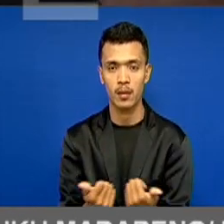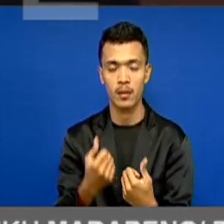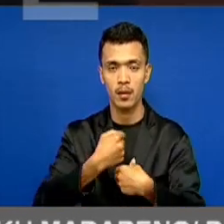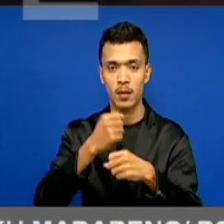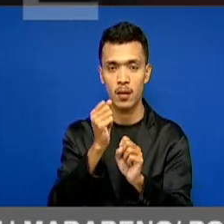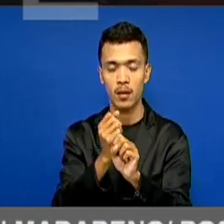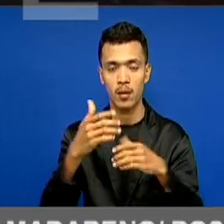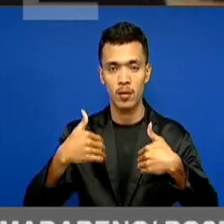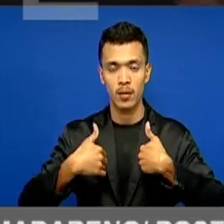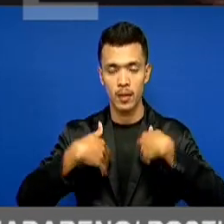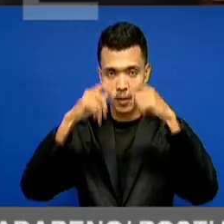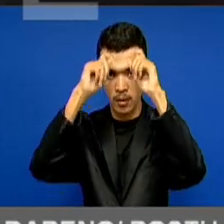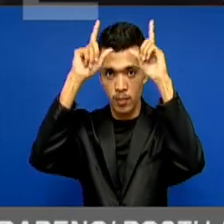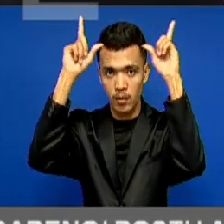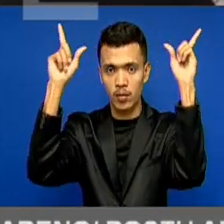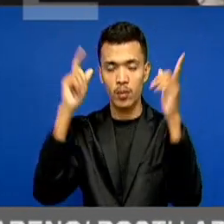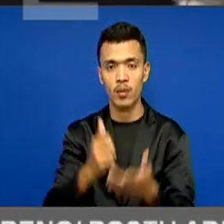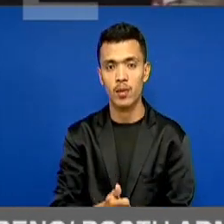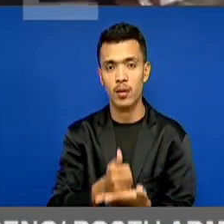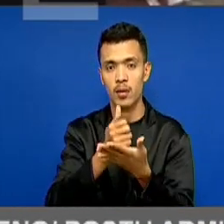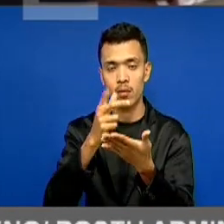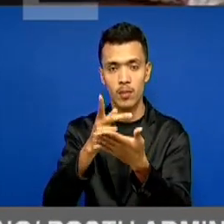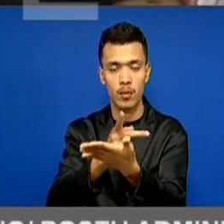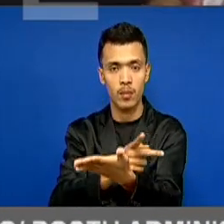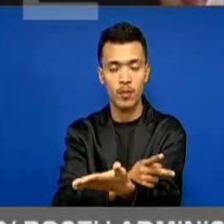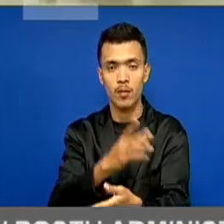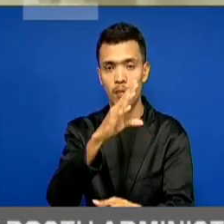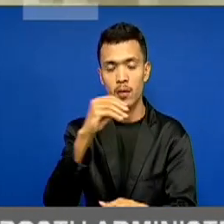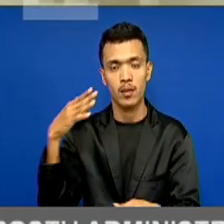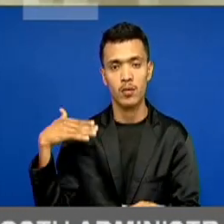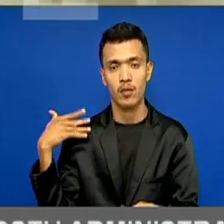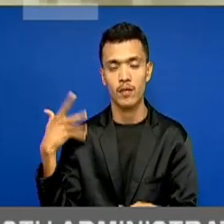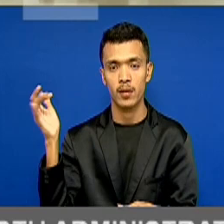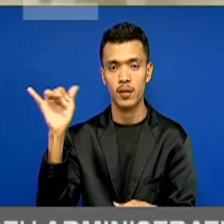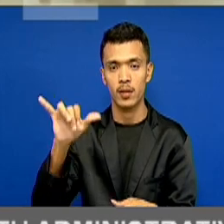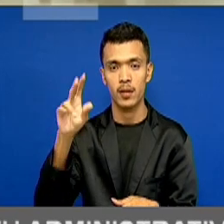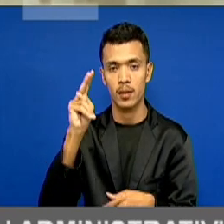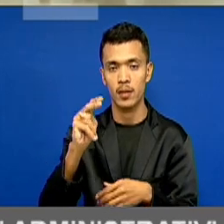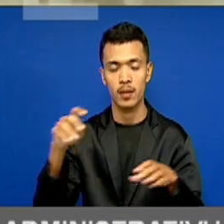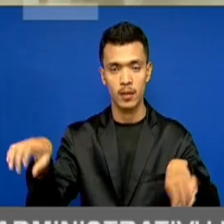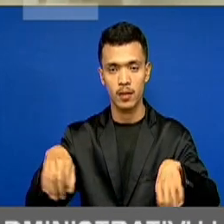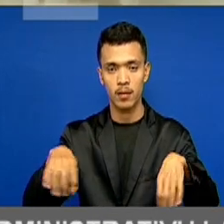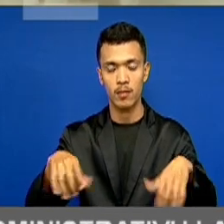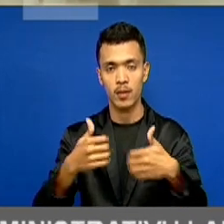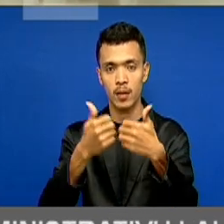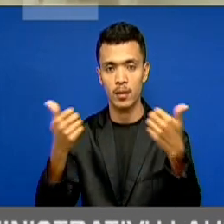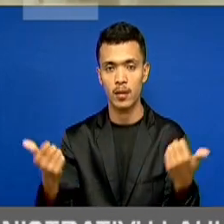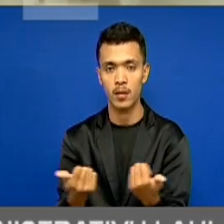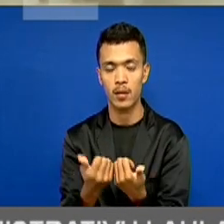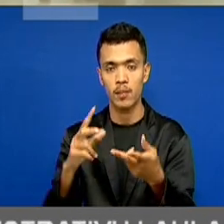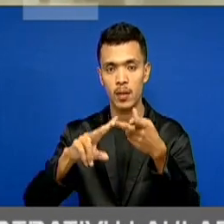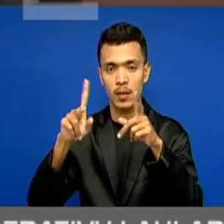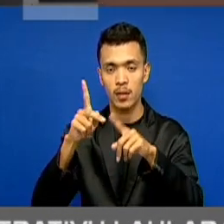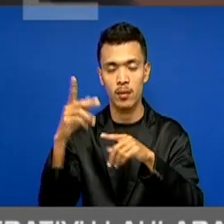conaba facilita no promove funsa esira ne habilidade de serviço. Joel Barreto Hactuir, agência ne halo na cooperação na nação